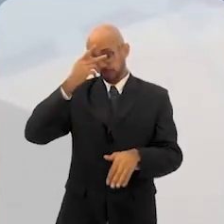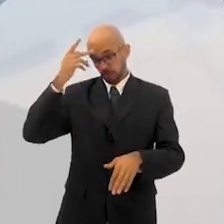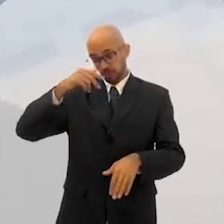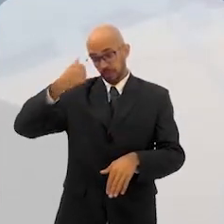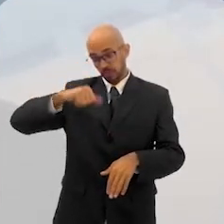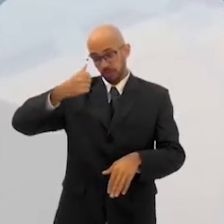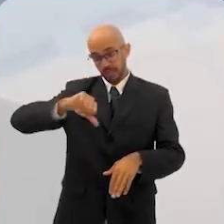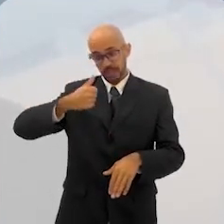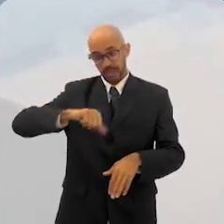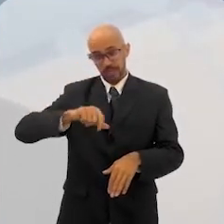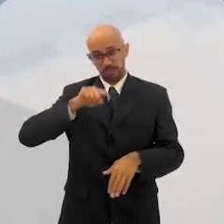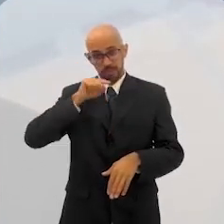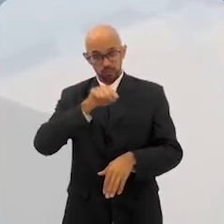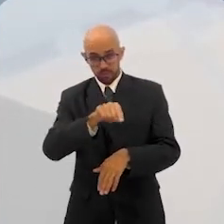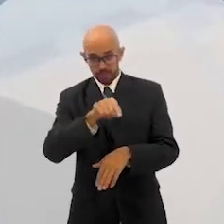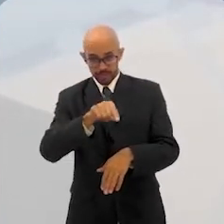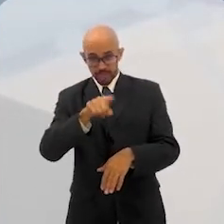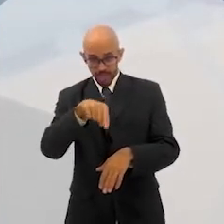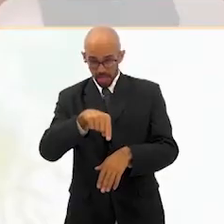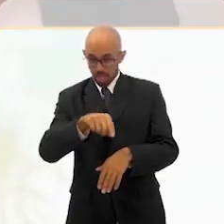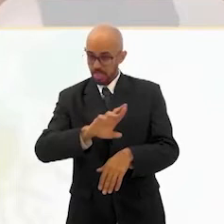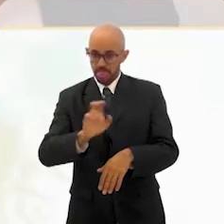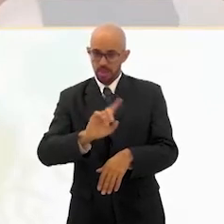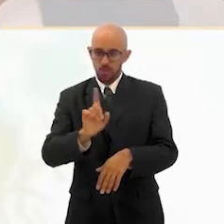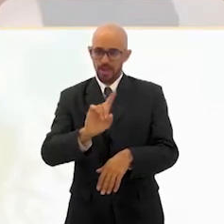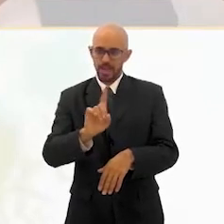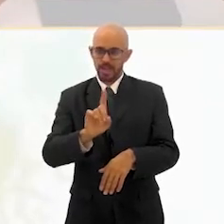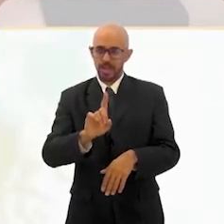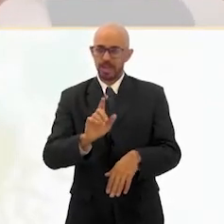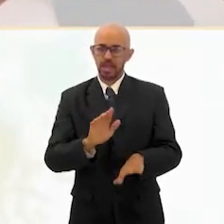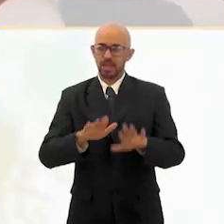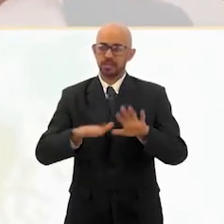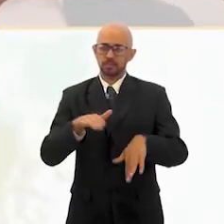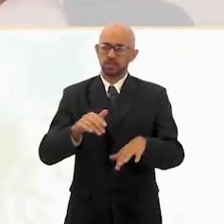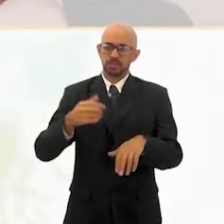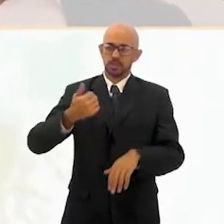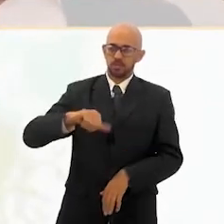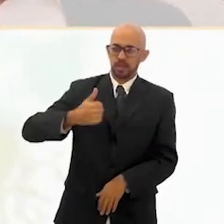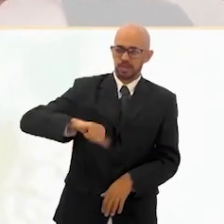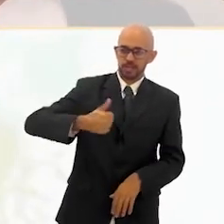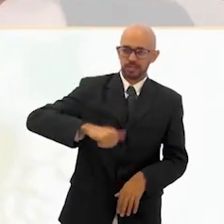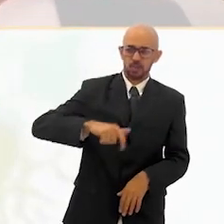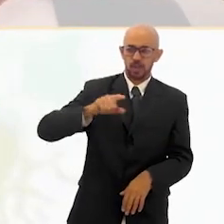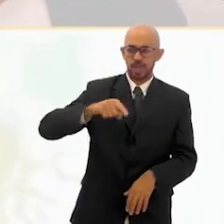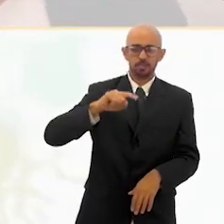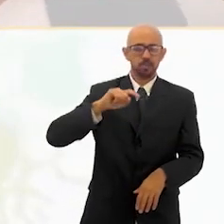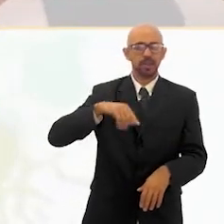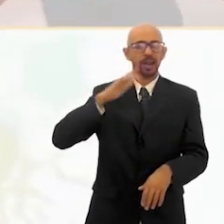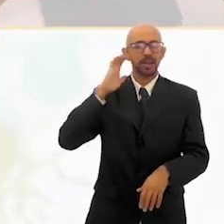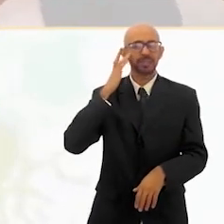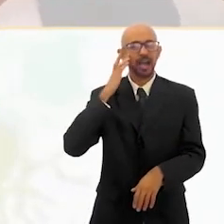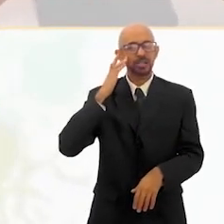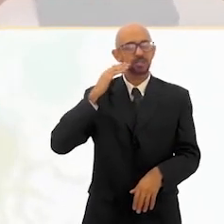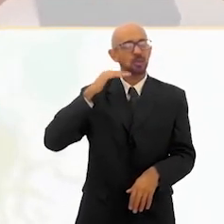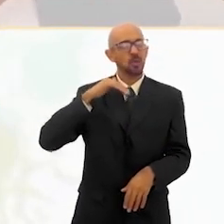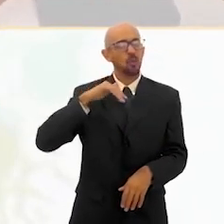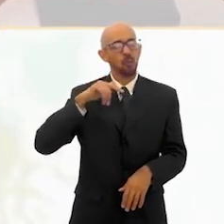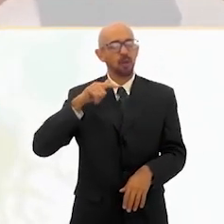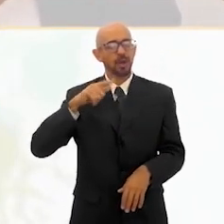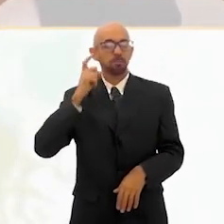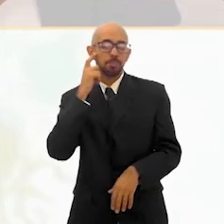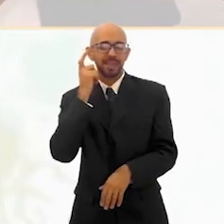sempre pelo que você efetivamente é, né? As pessoas te avaliam pelo que elas acham que sabem que